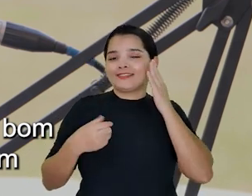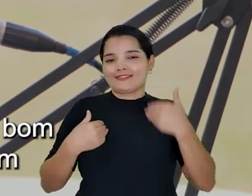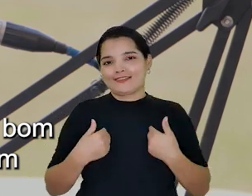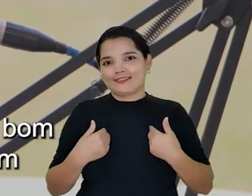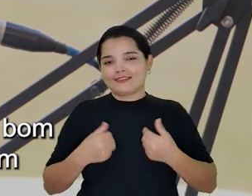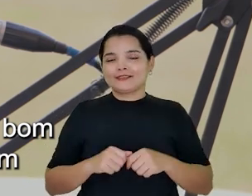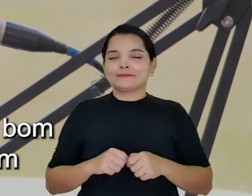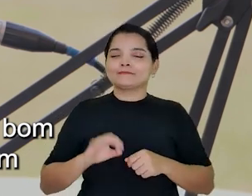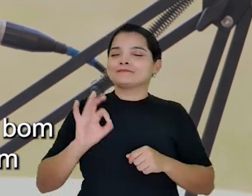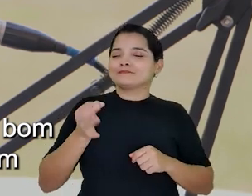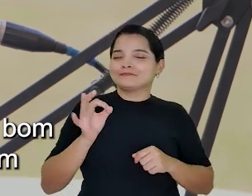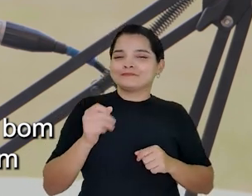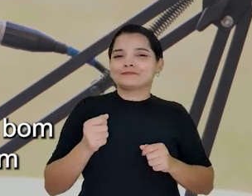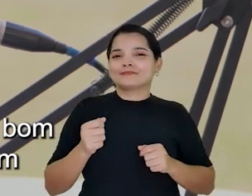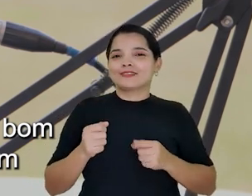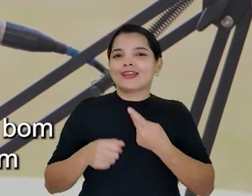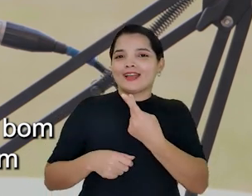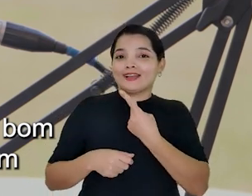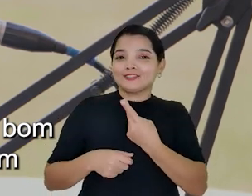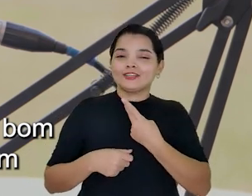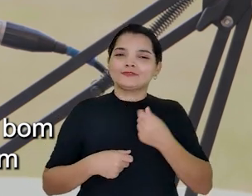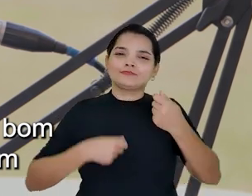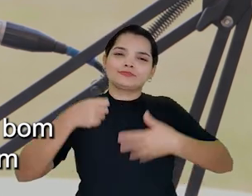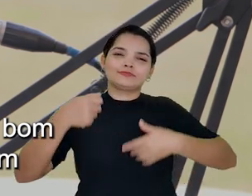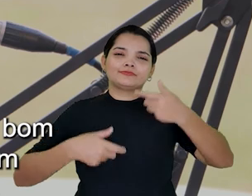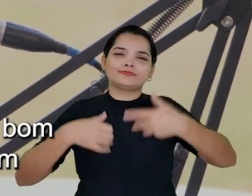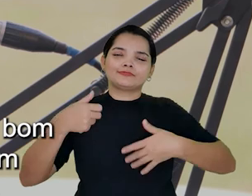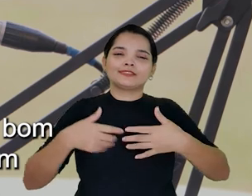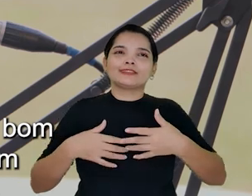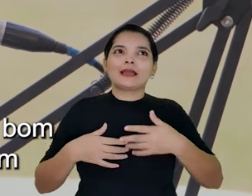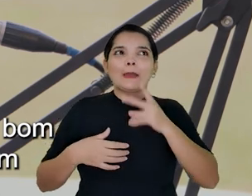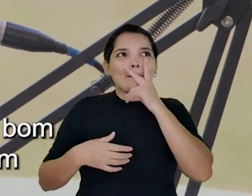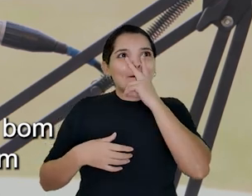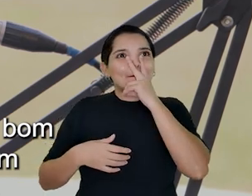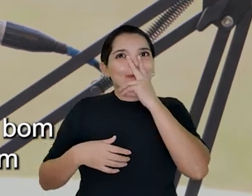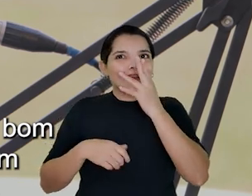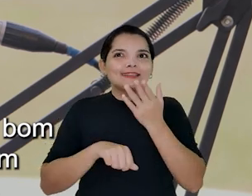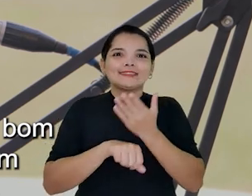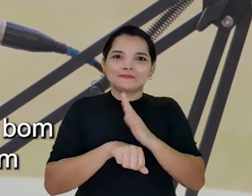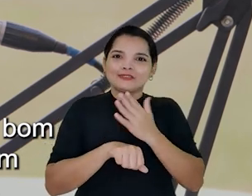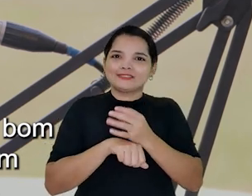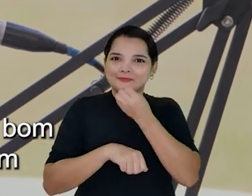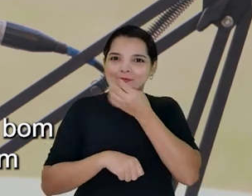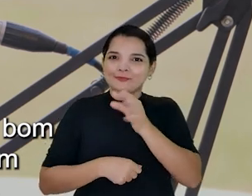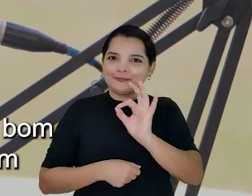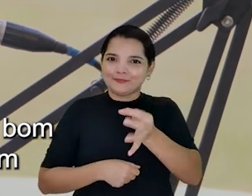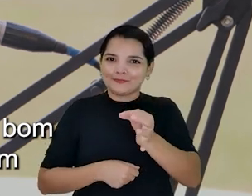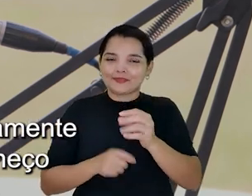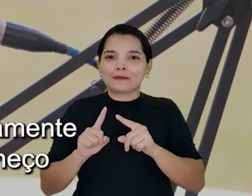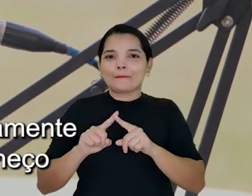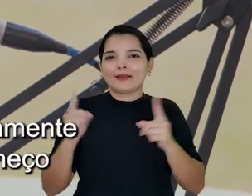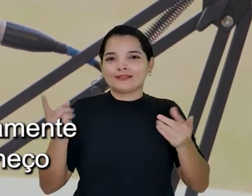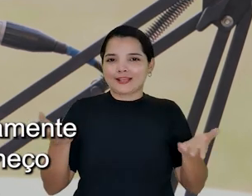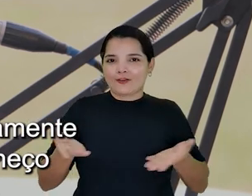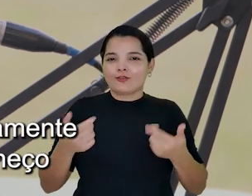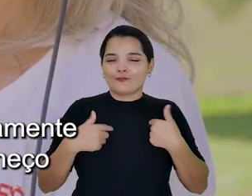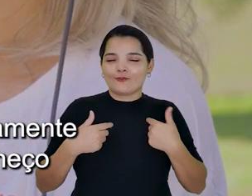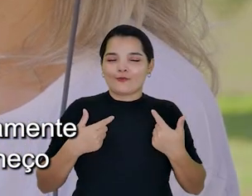falando parece um bom exercício a se fazer mas eu quero lançar um um cenário